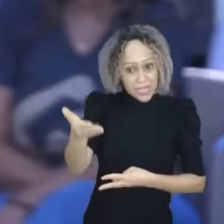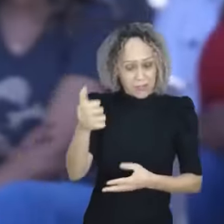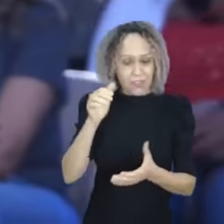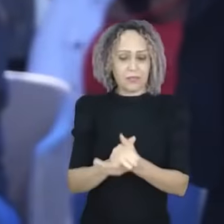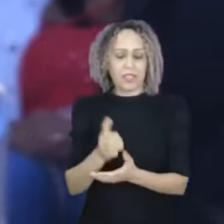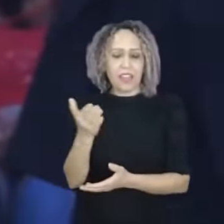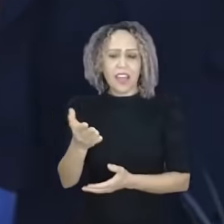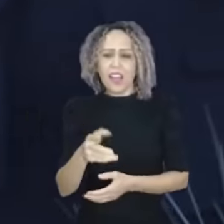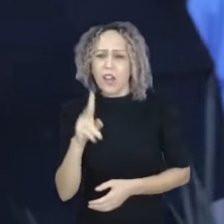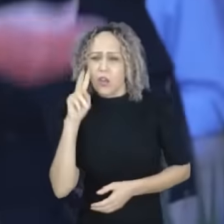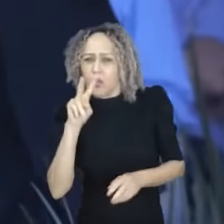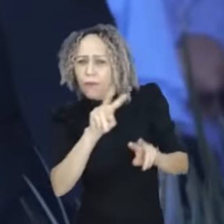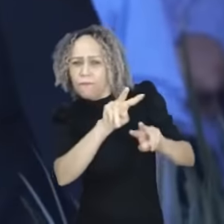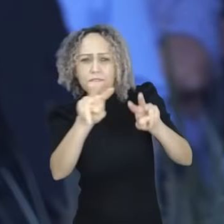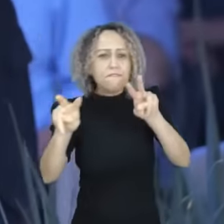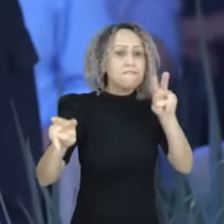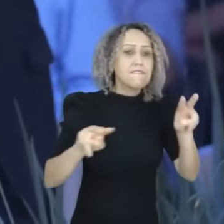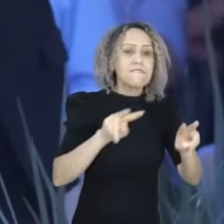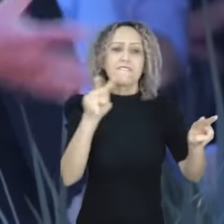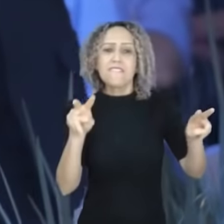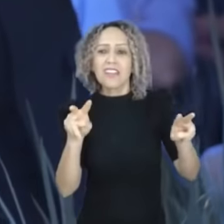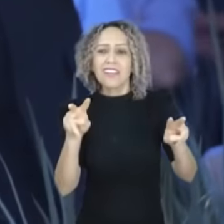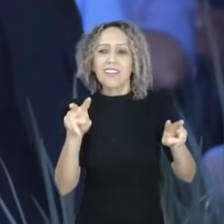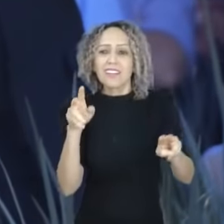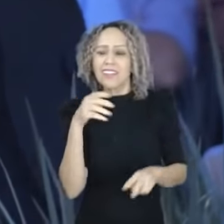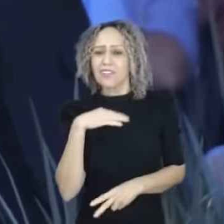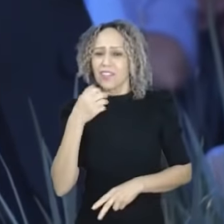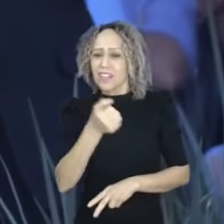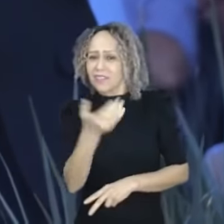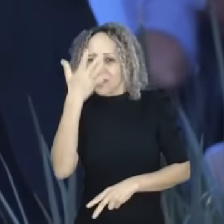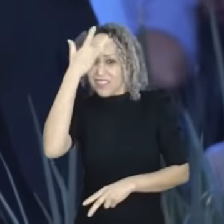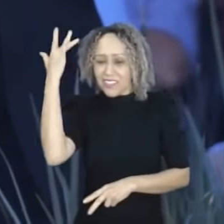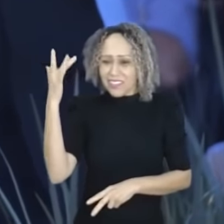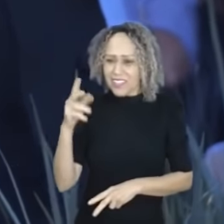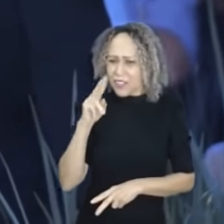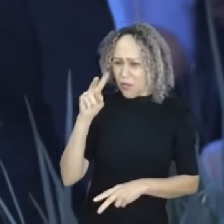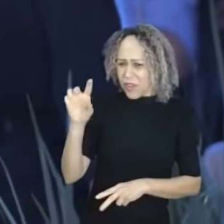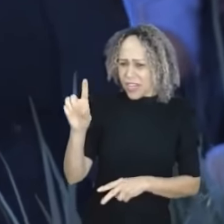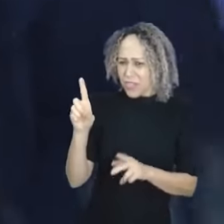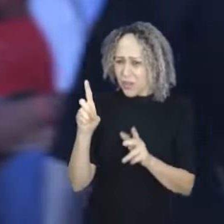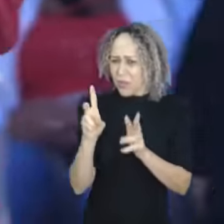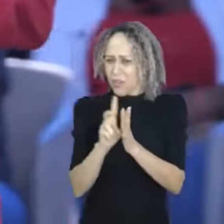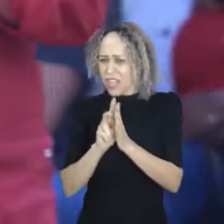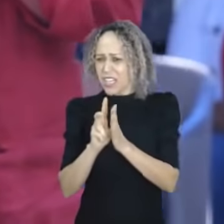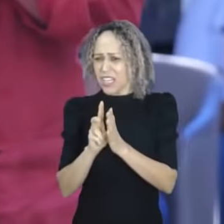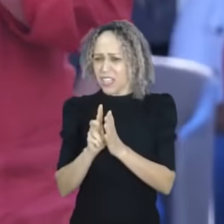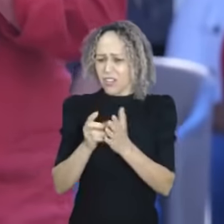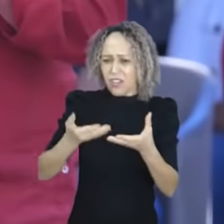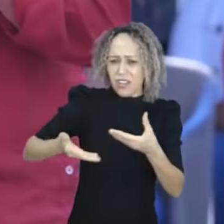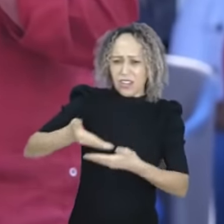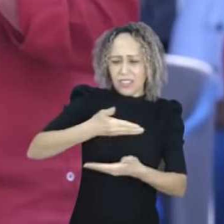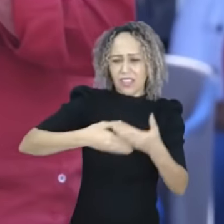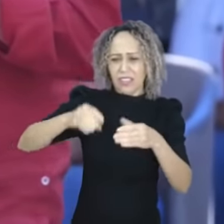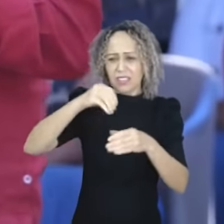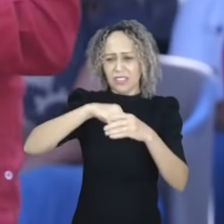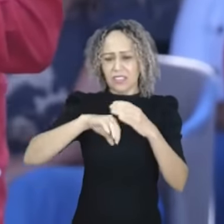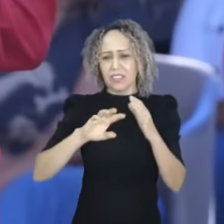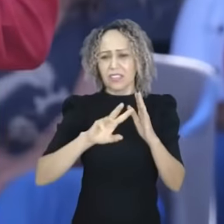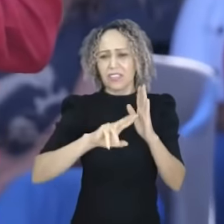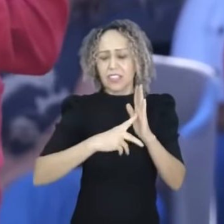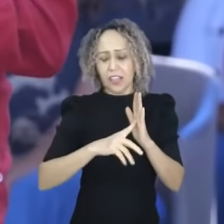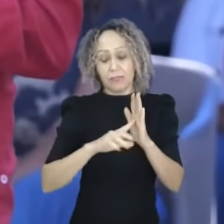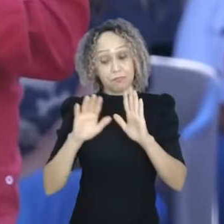conheço, estou vendo o índio da Intersindical. Olha, gente, deixa, eu quando venho aqui, eu sempre